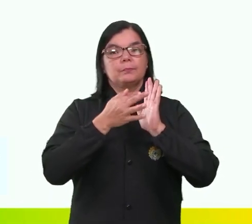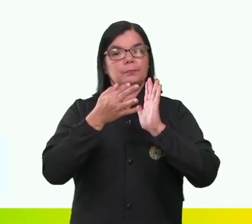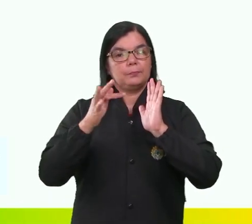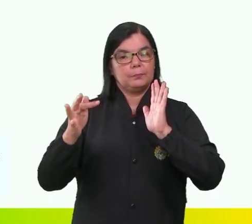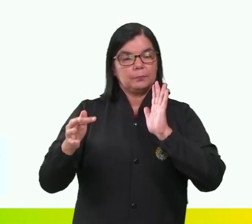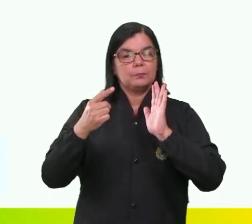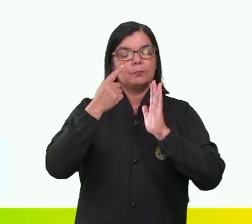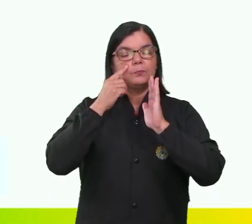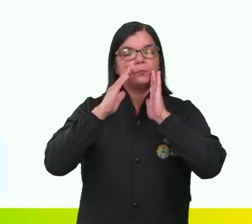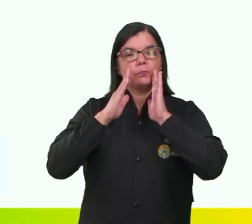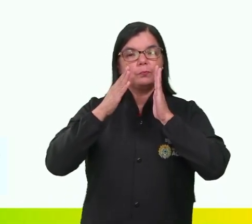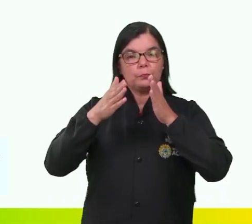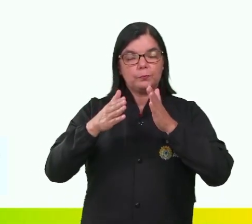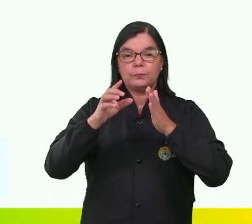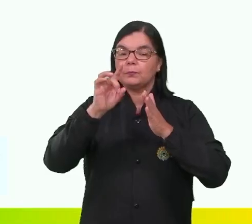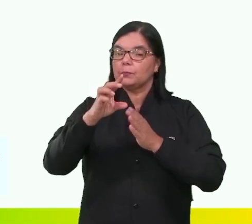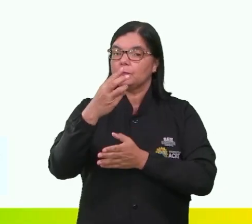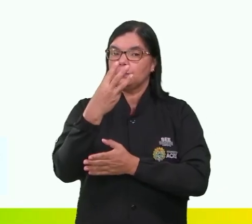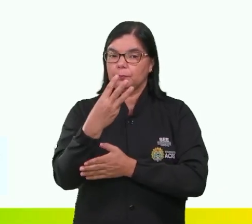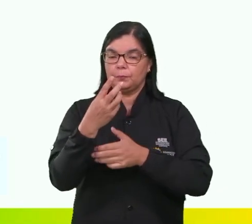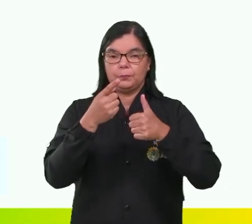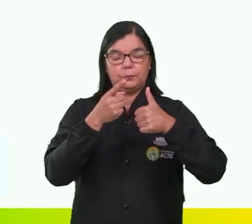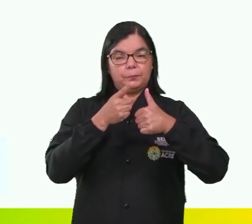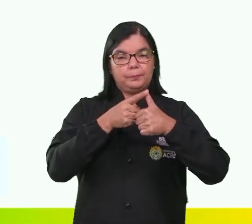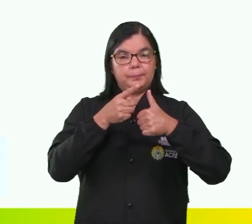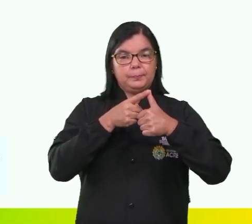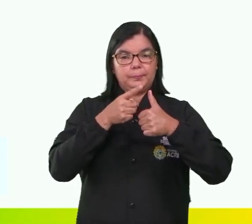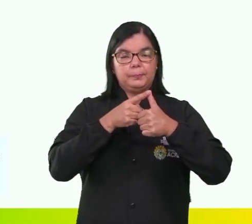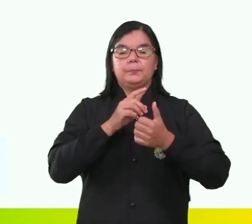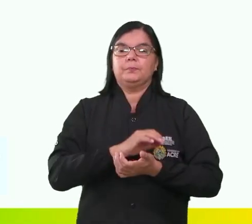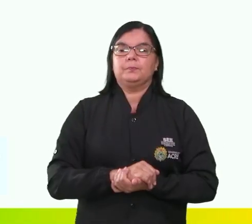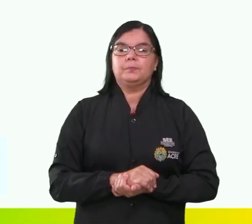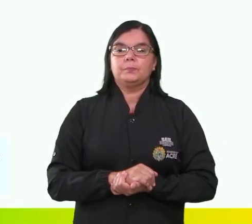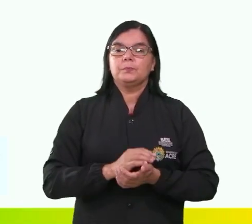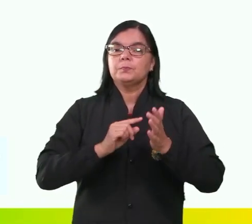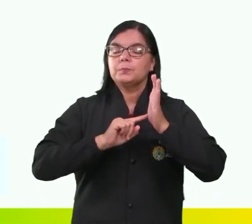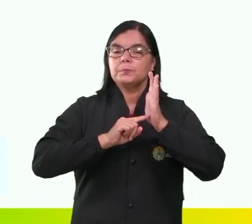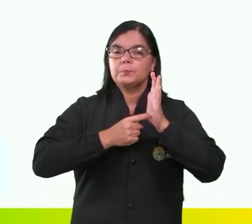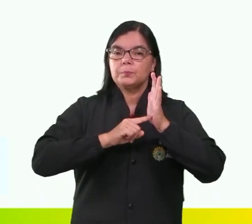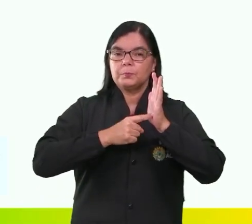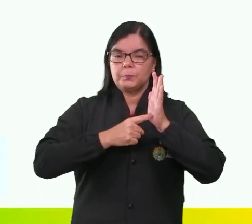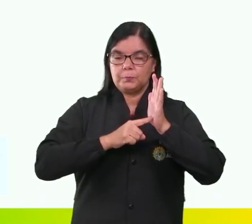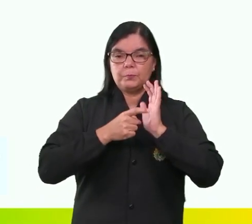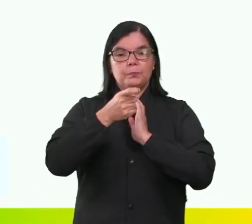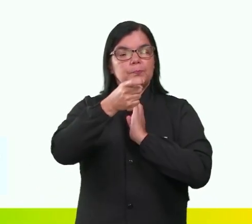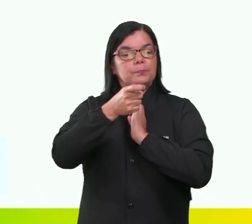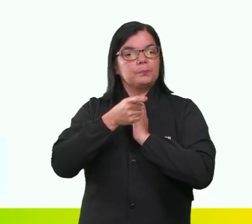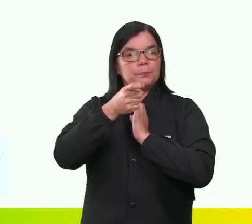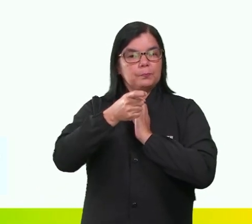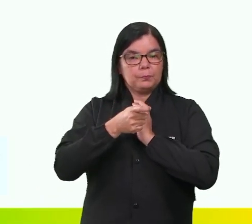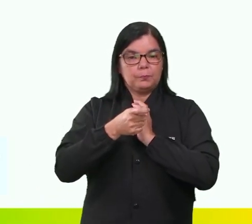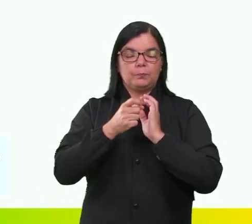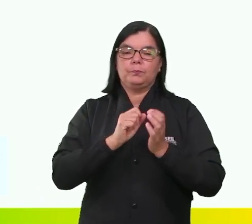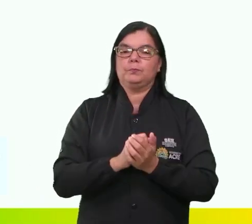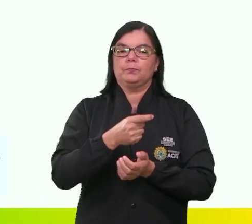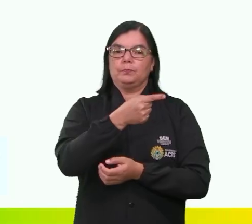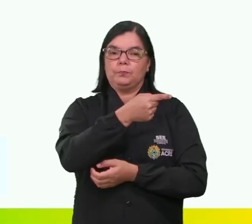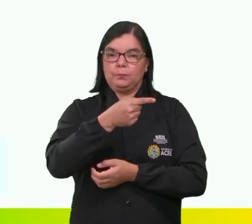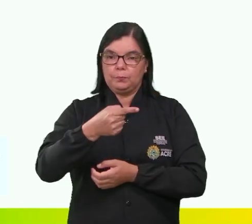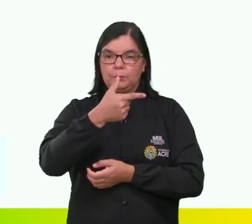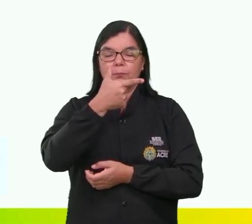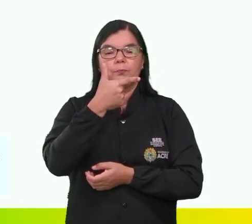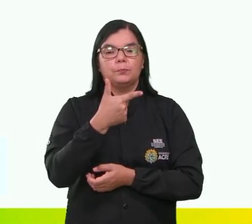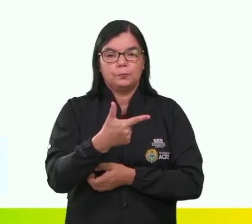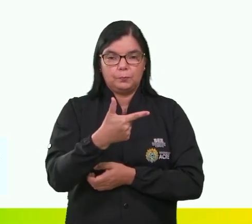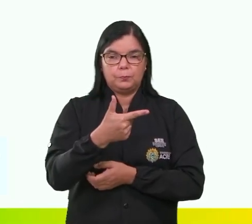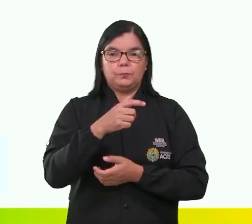vamos focar somente em 3. Primeiramente, pessoal, os pontos que tocam o eixo x, o ponto menos